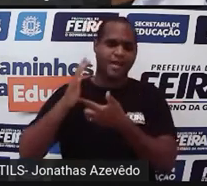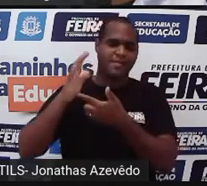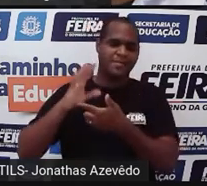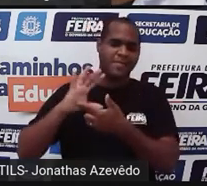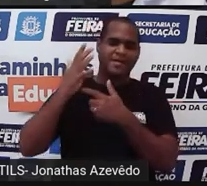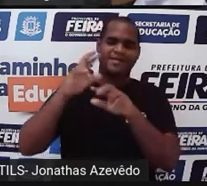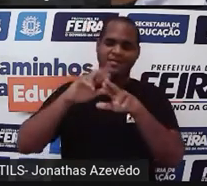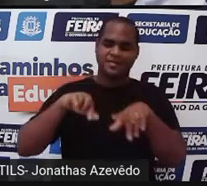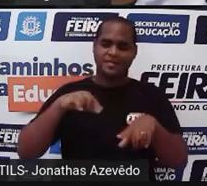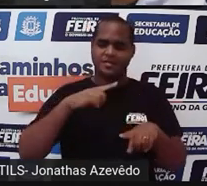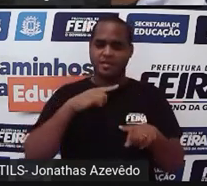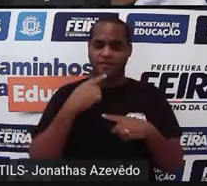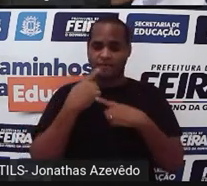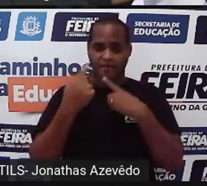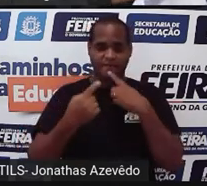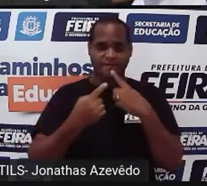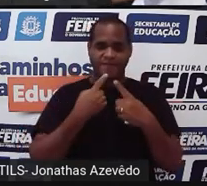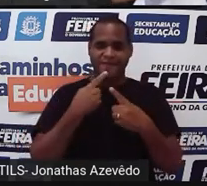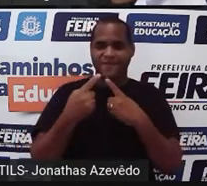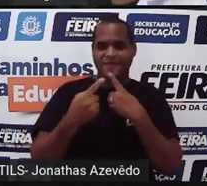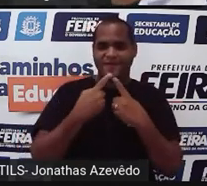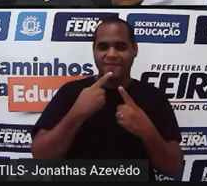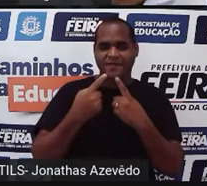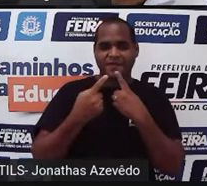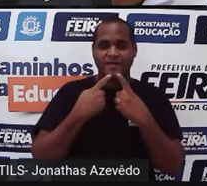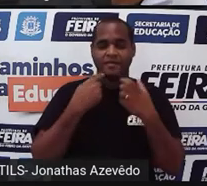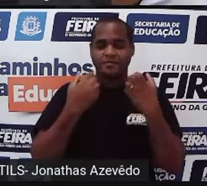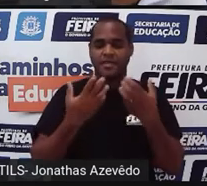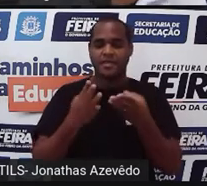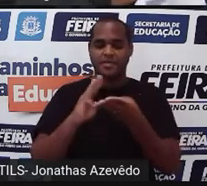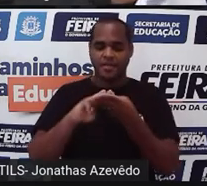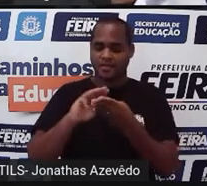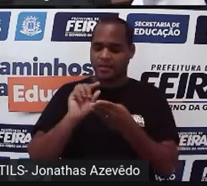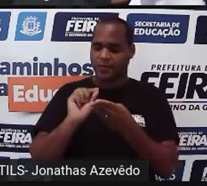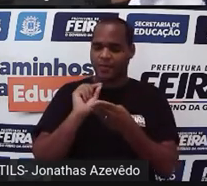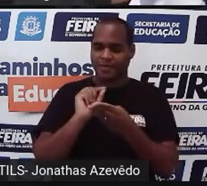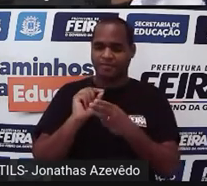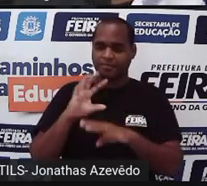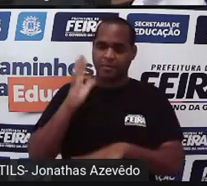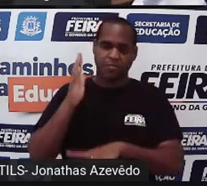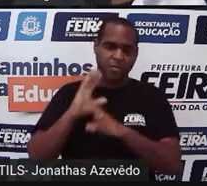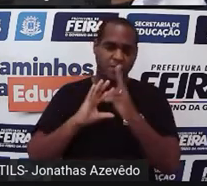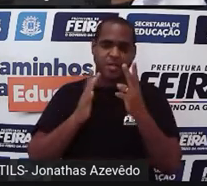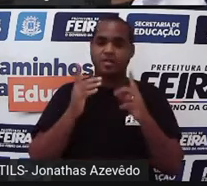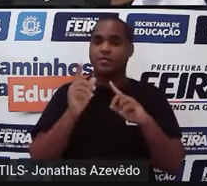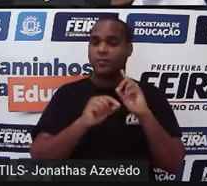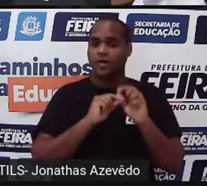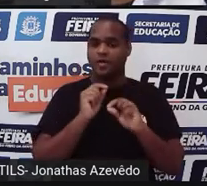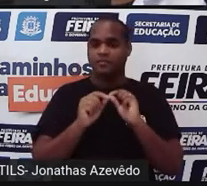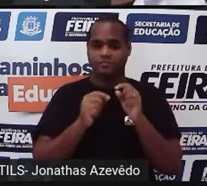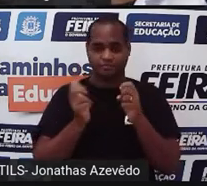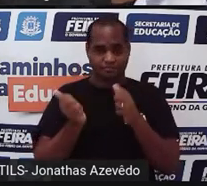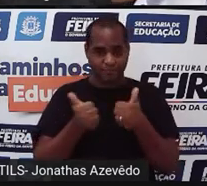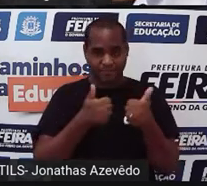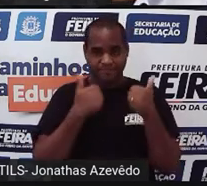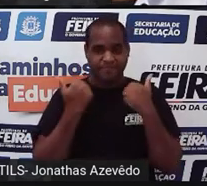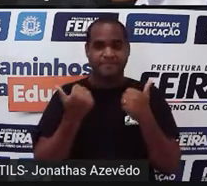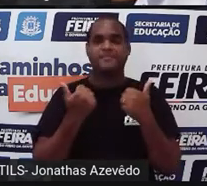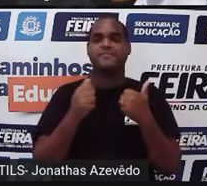acontecimento é que a gente está falando e onde é que está a matemática por trás desse acontecimento. Tá bom?